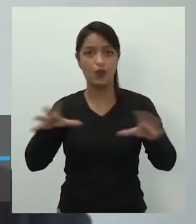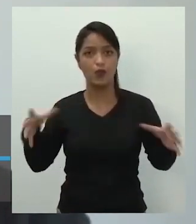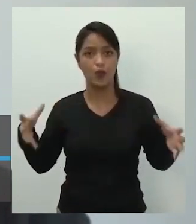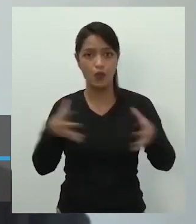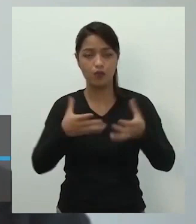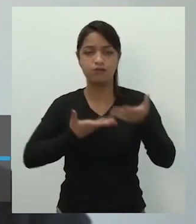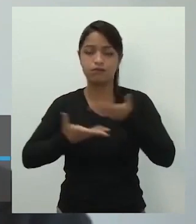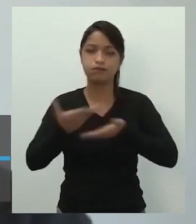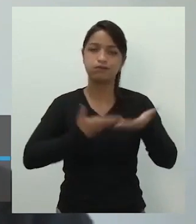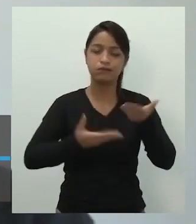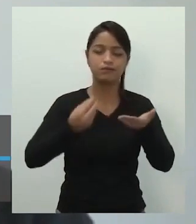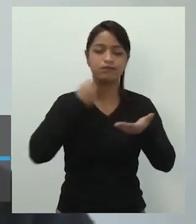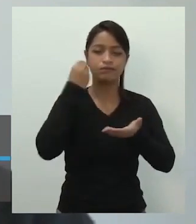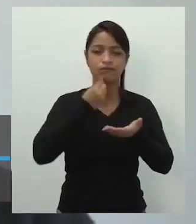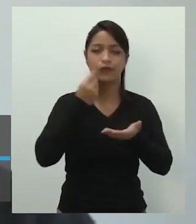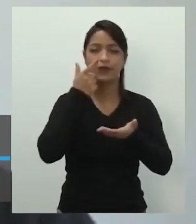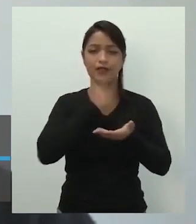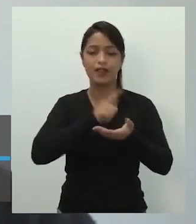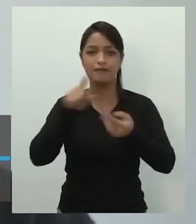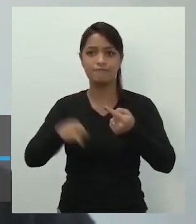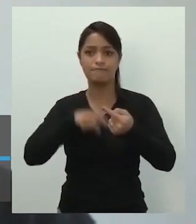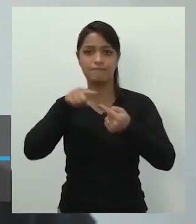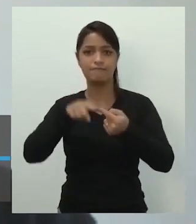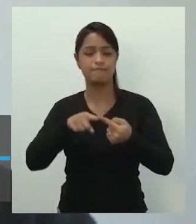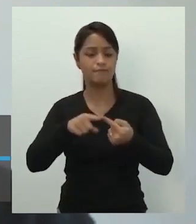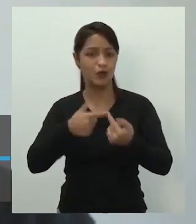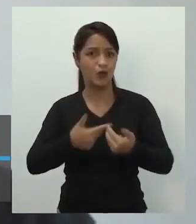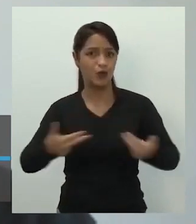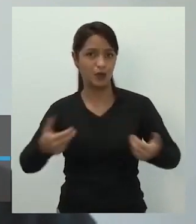boas expectativas.